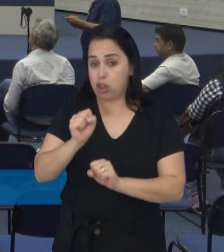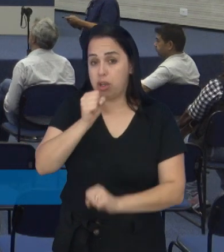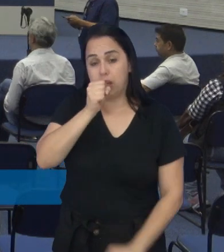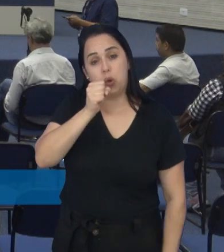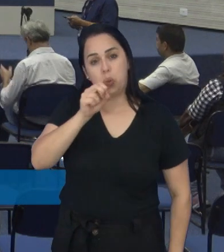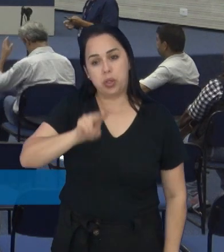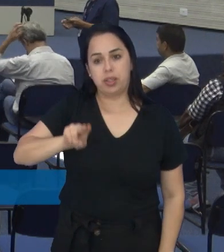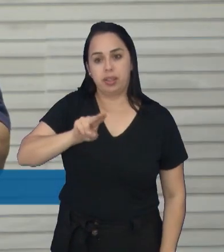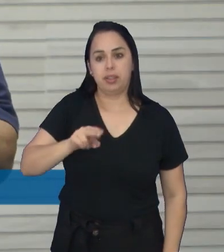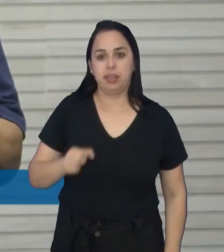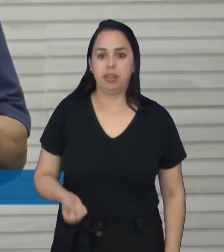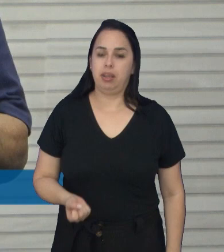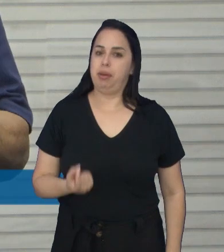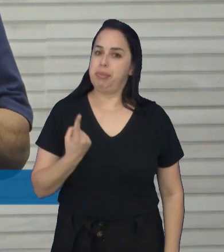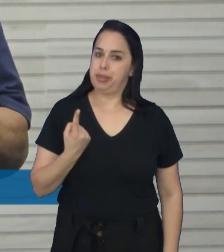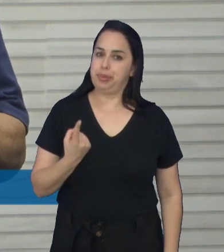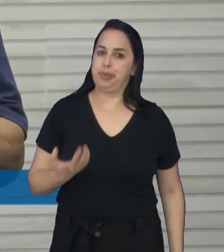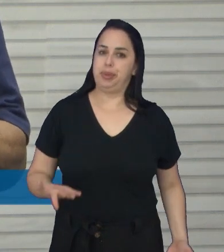por favor